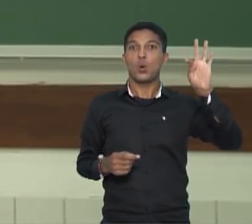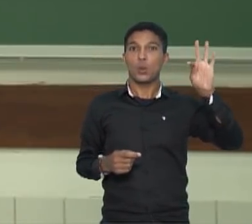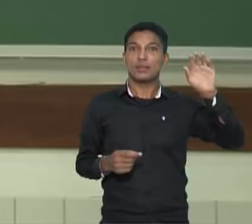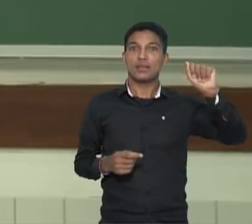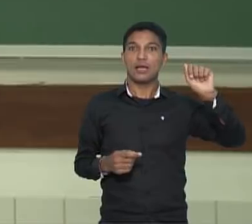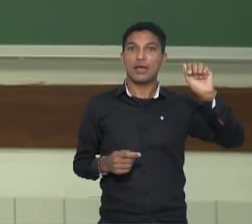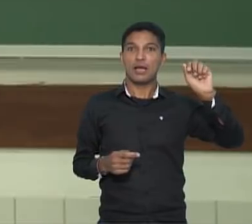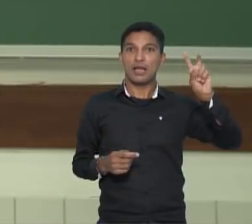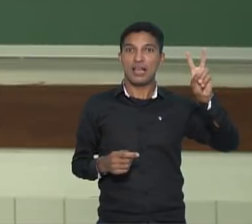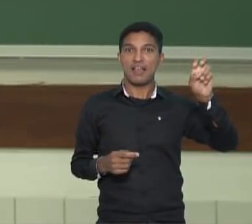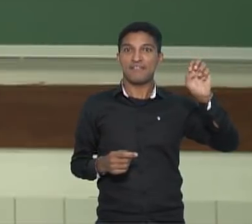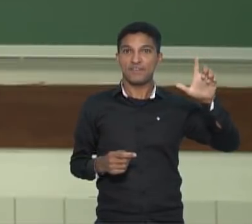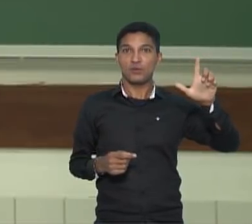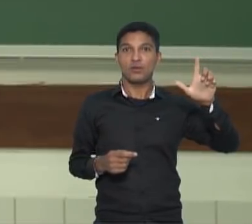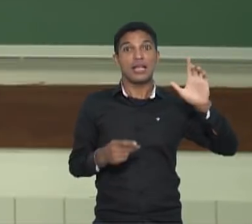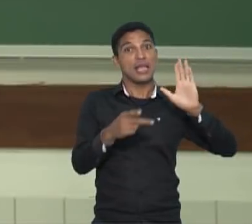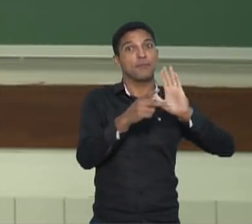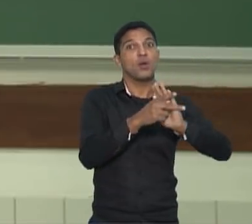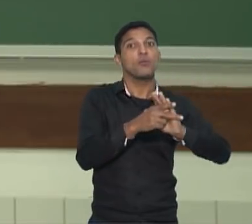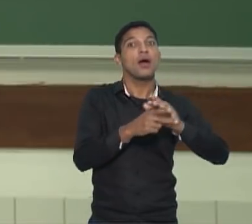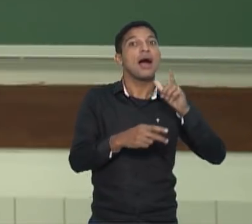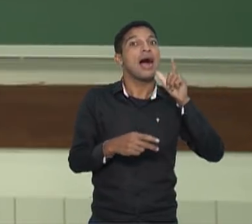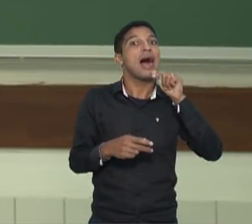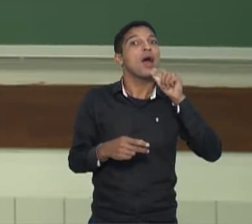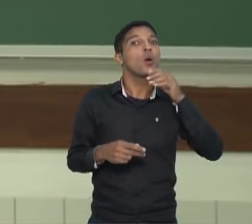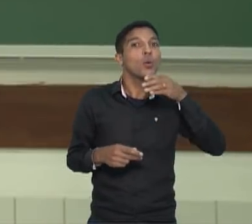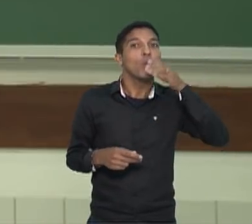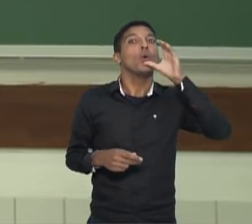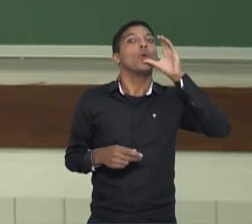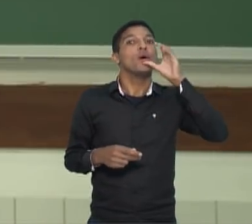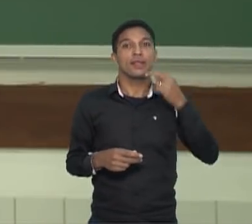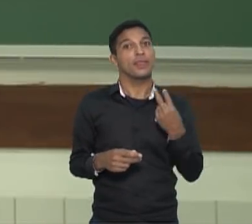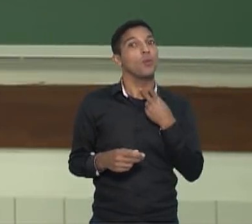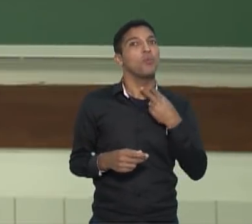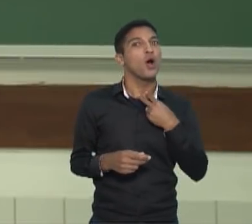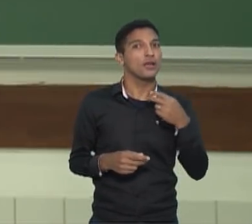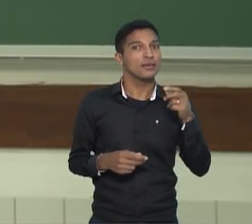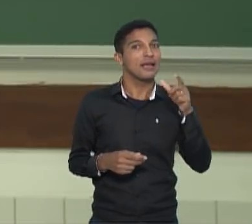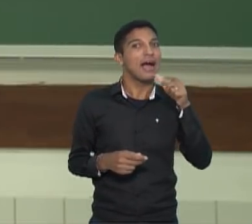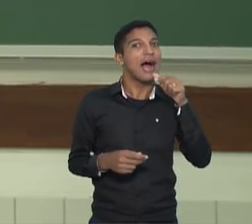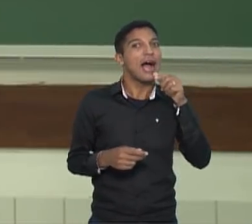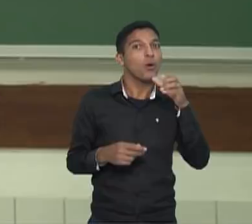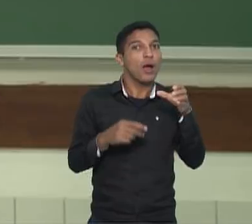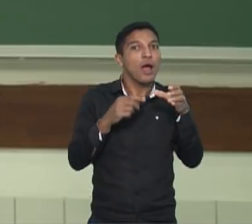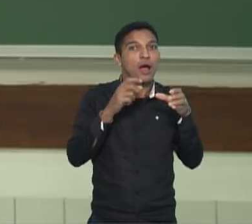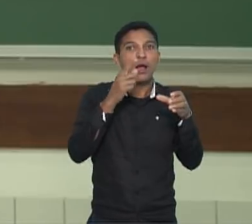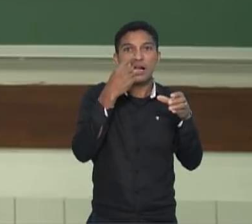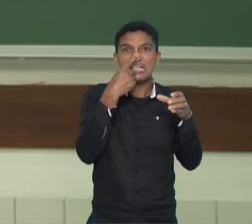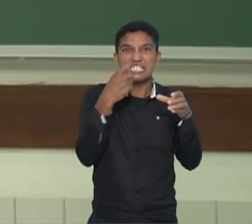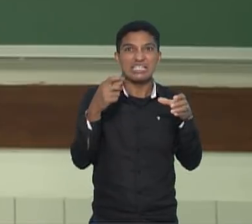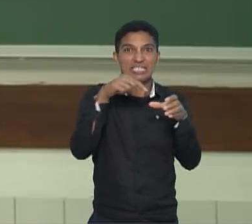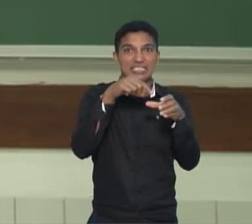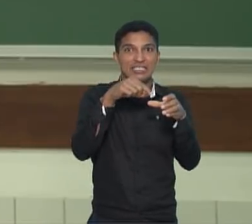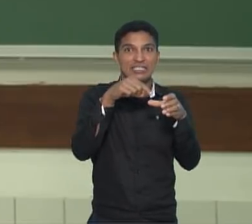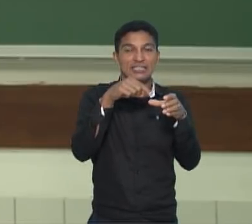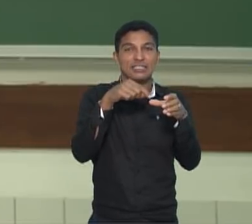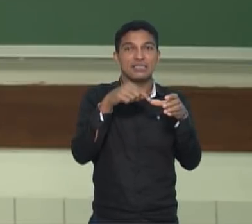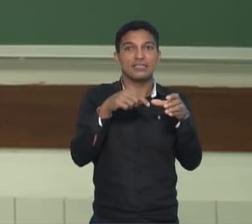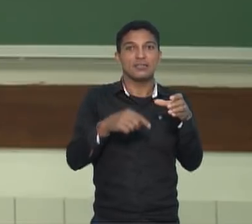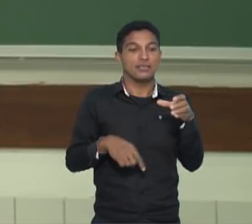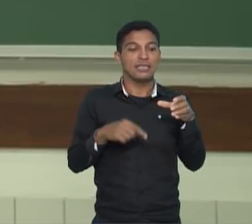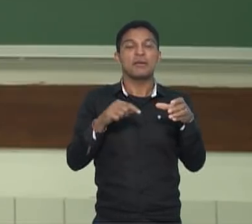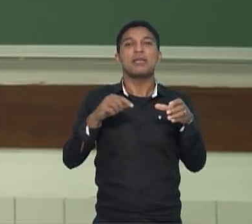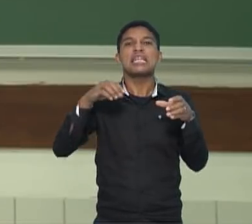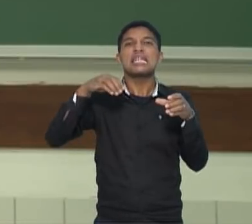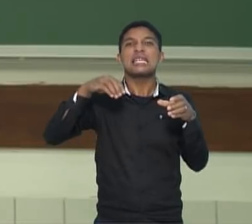estar contaminada, não pode ter tanta concentração de sedimentos, ou seja, de solo,